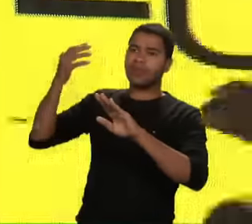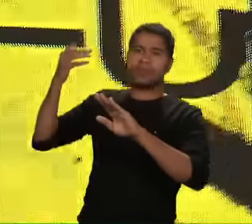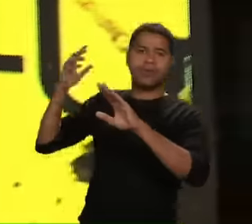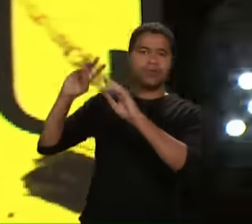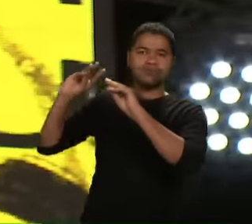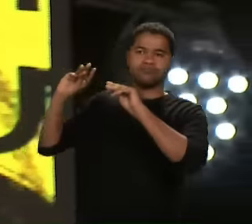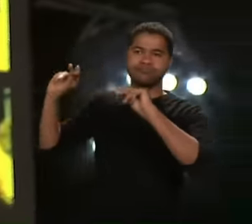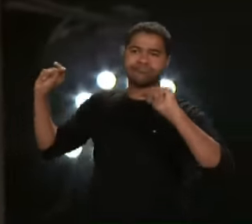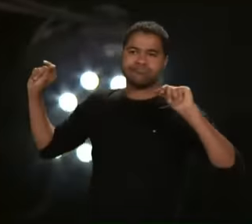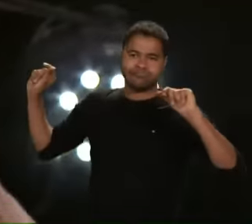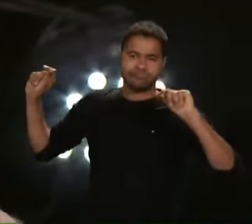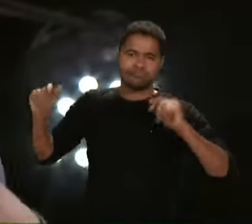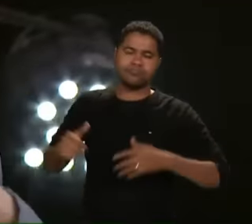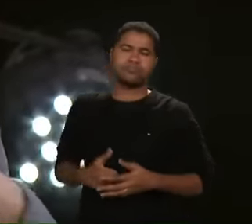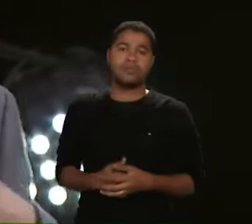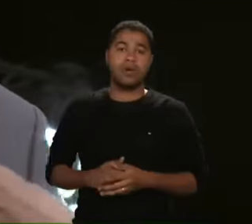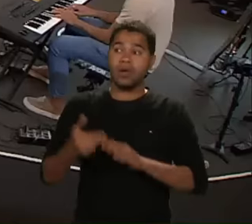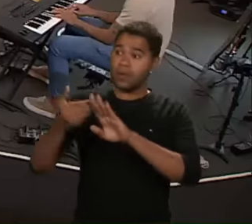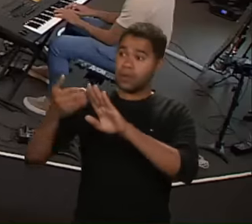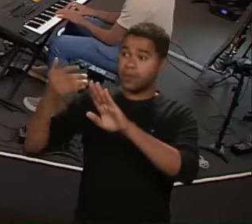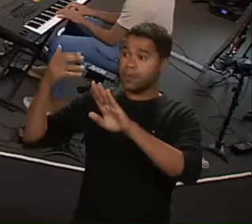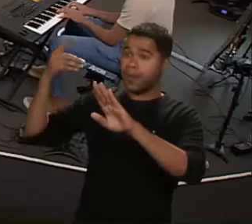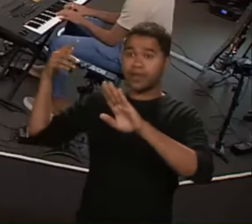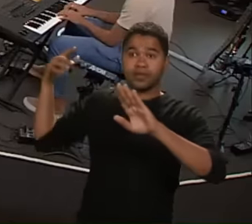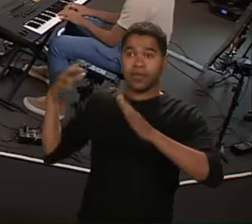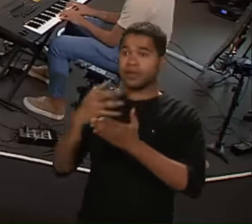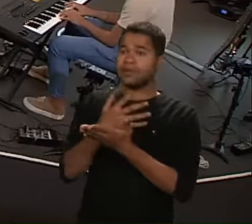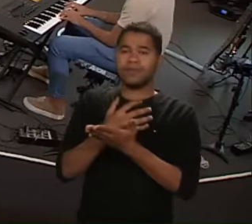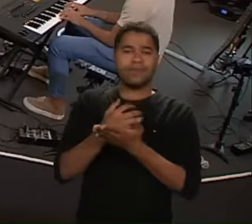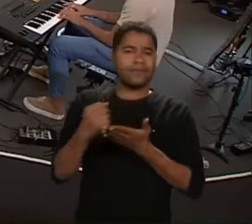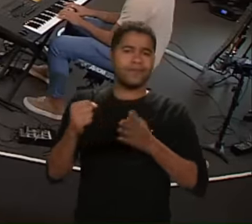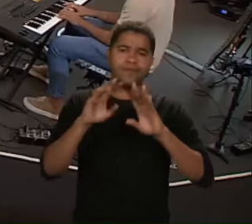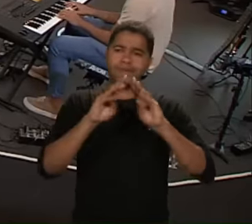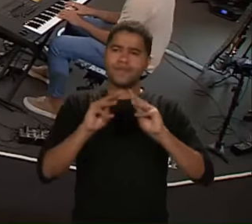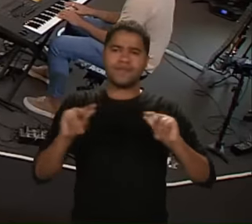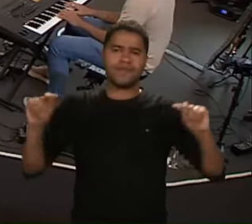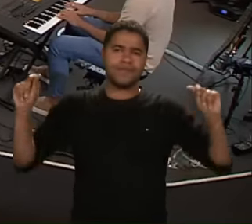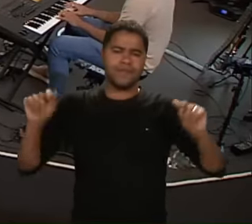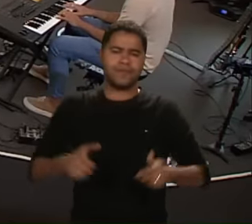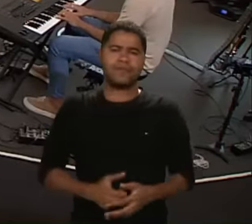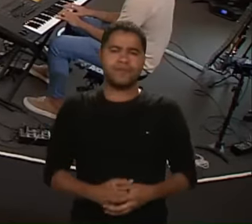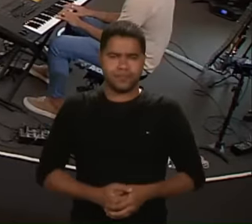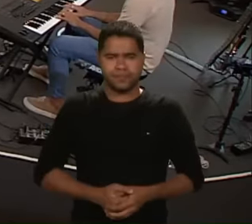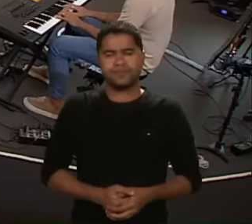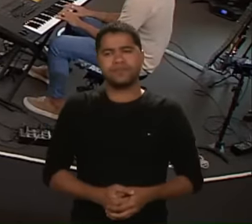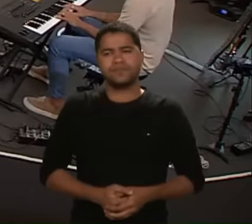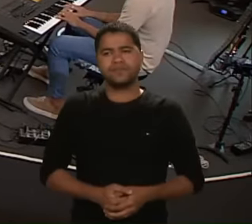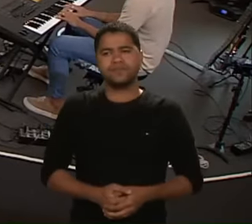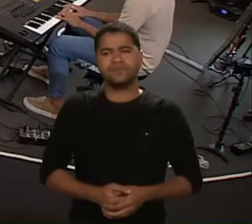acabou. Seu passado acabou, acabou.